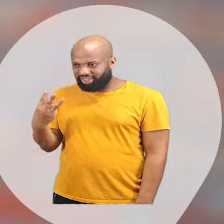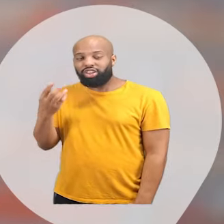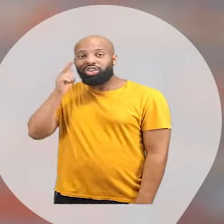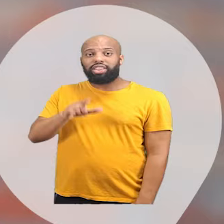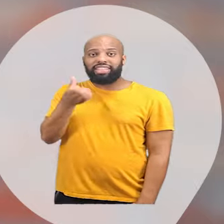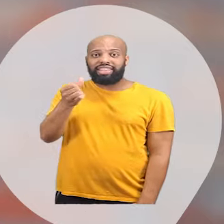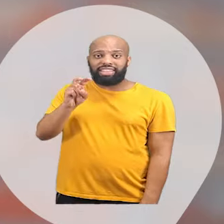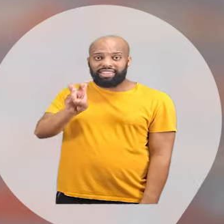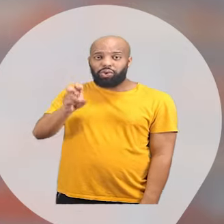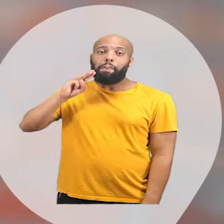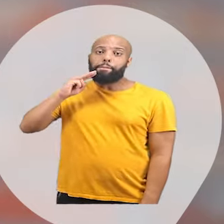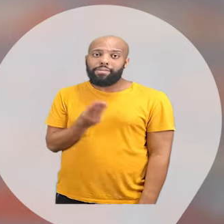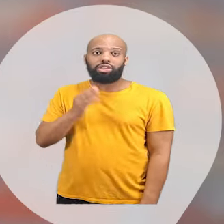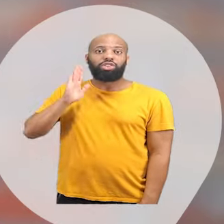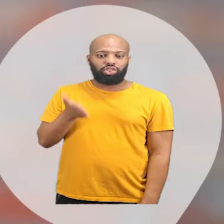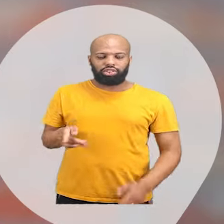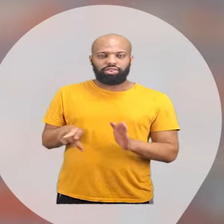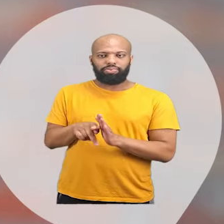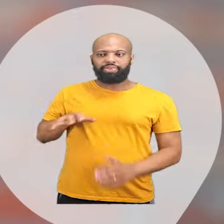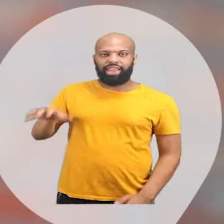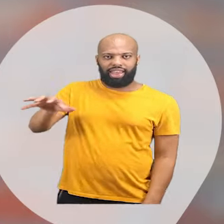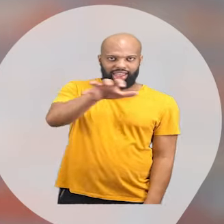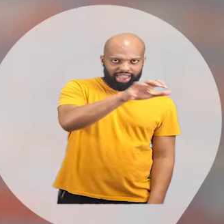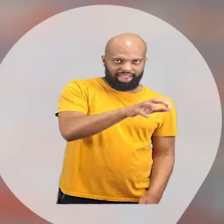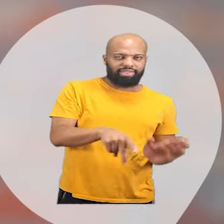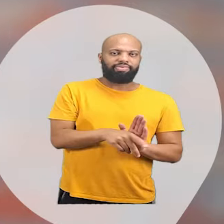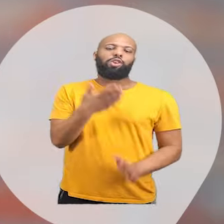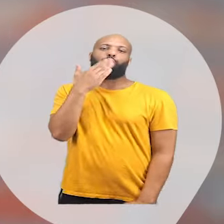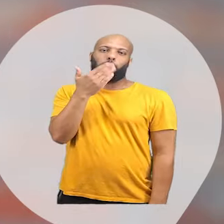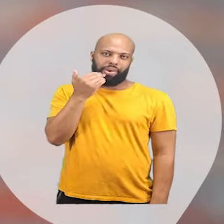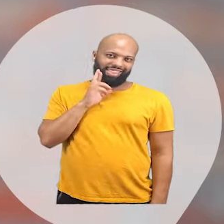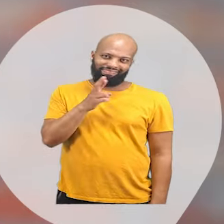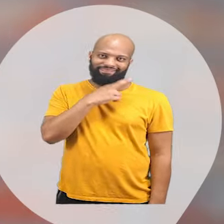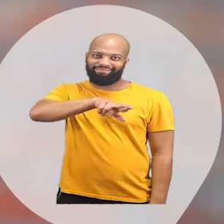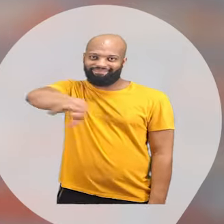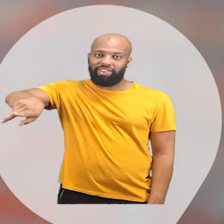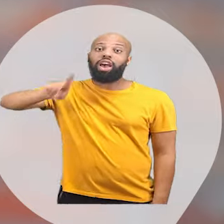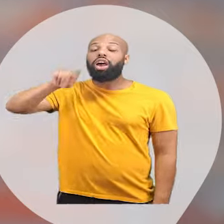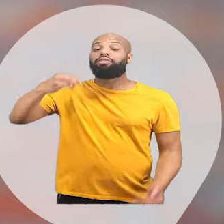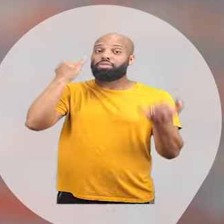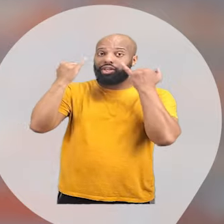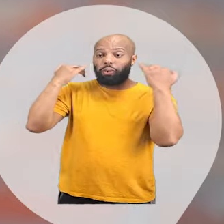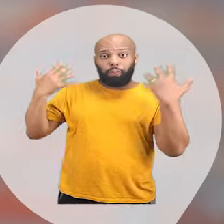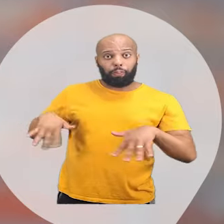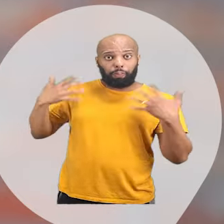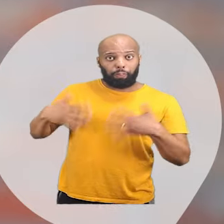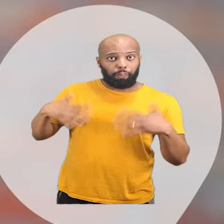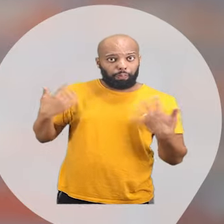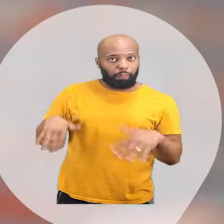65 milhões no setor de gastronomia então assim é um dado muito